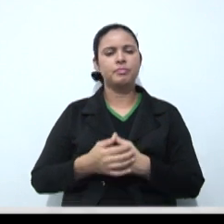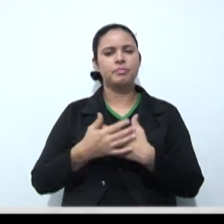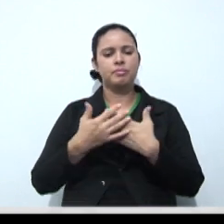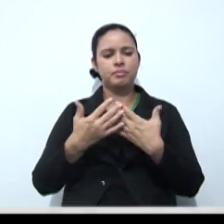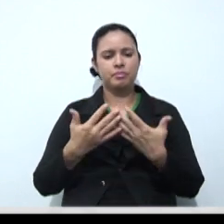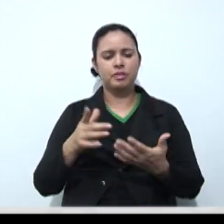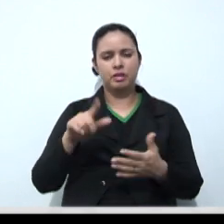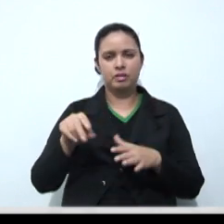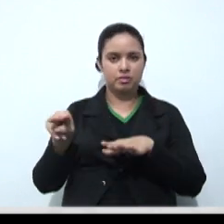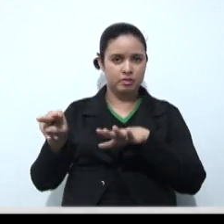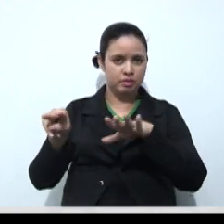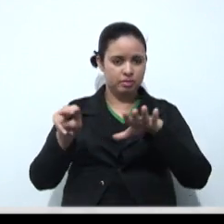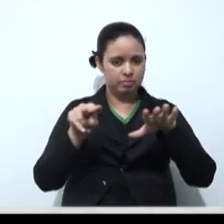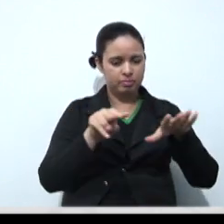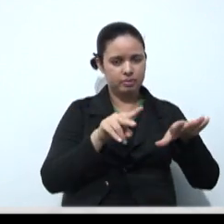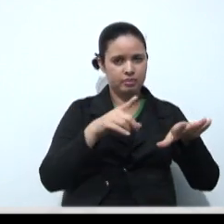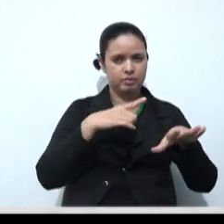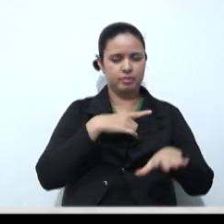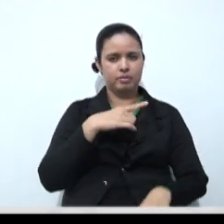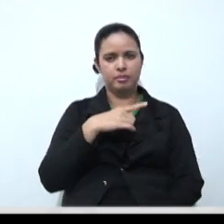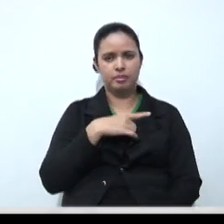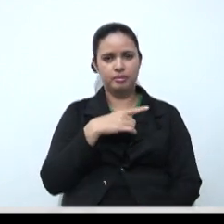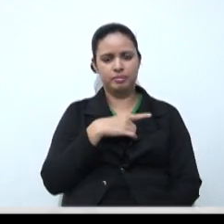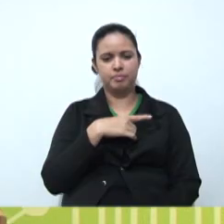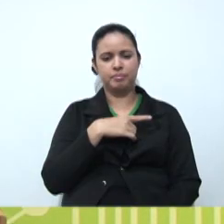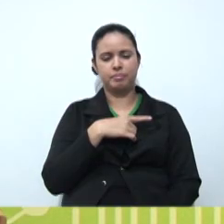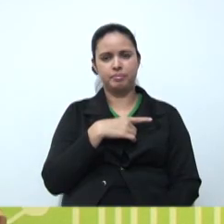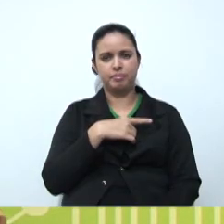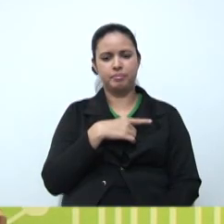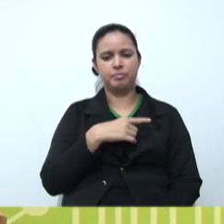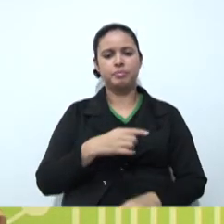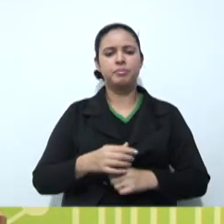é uma semana existente, volta aqui, eu esqueci de